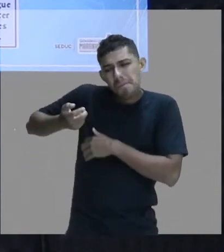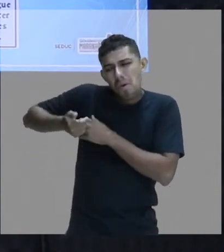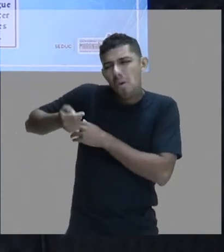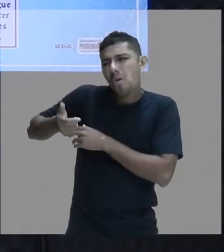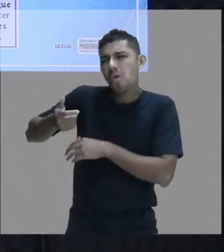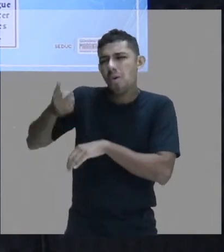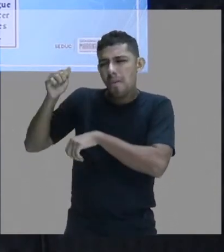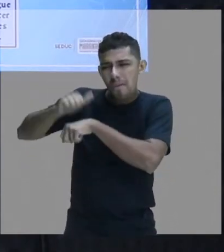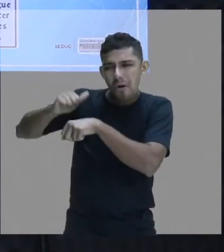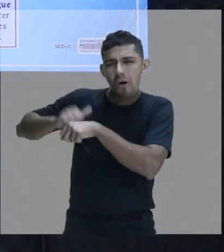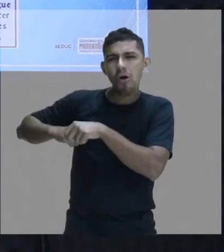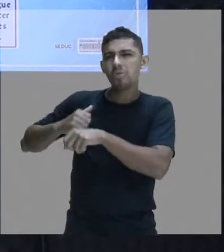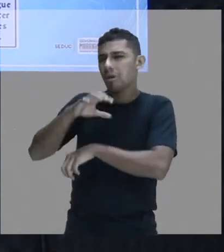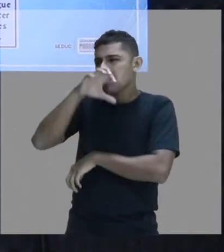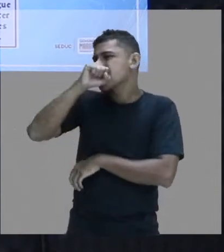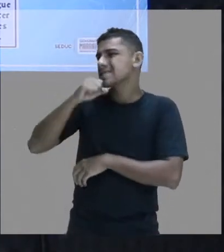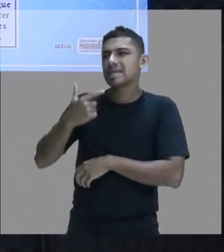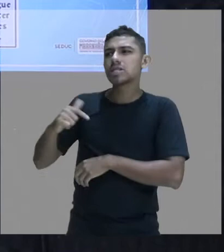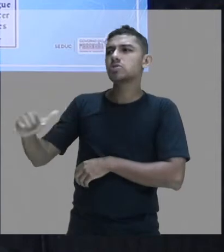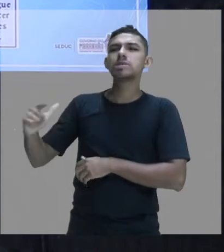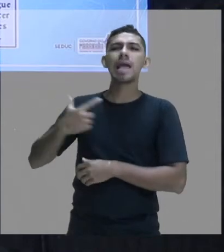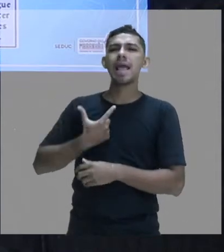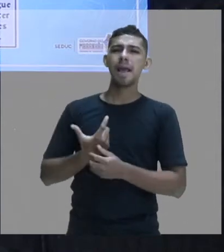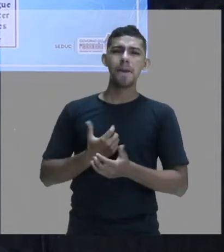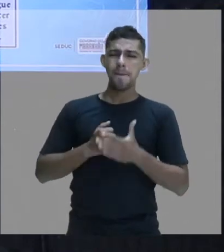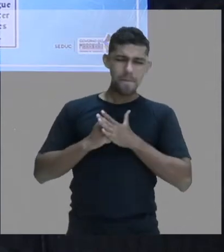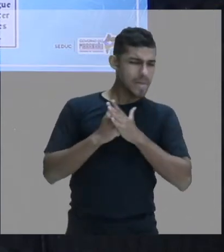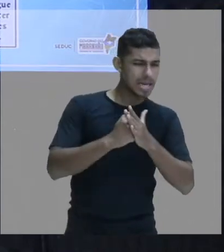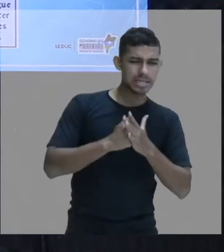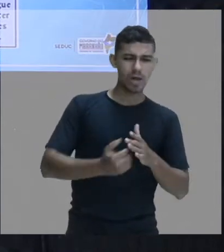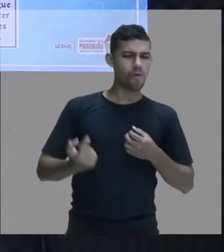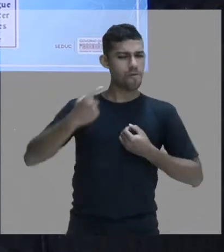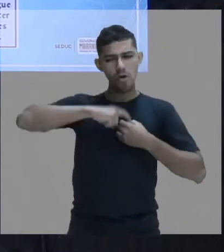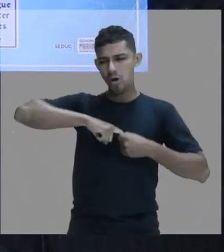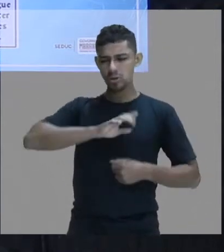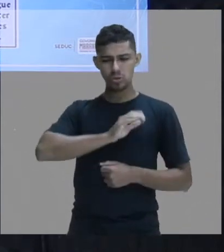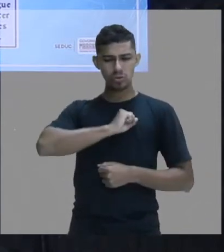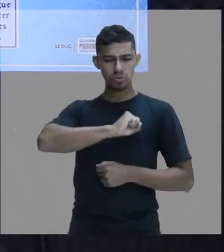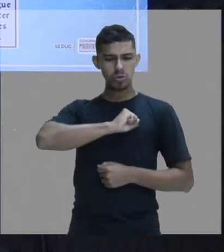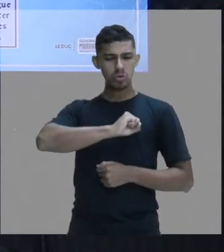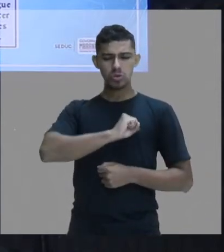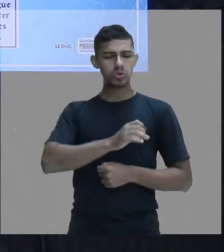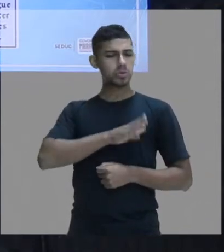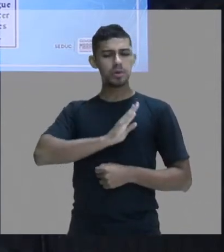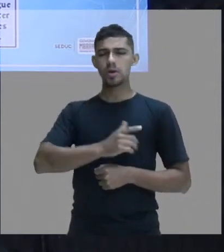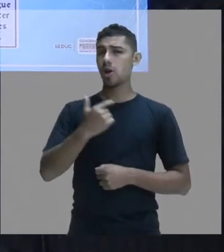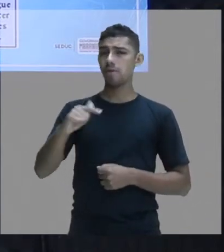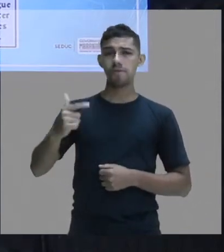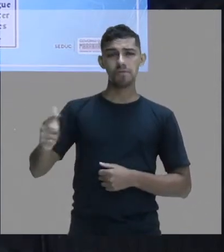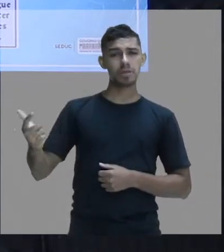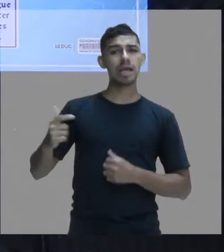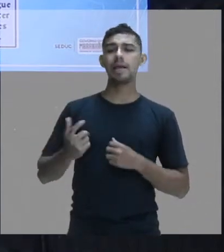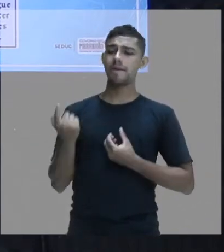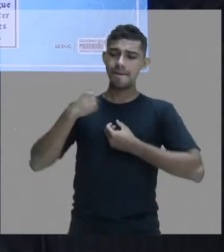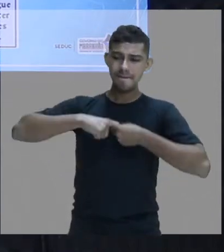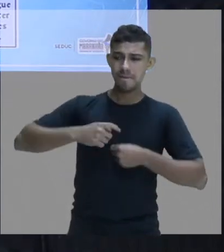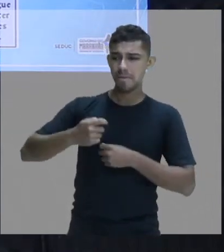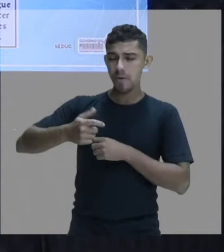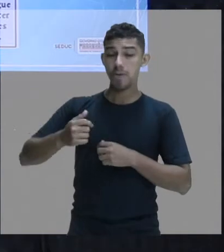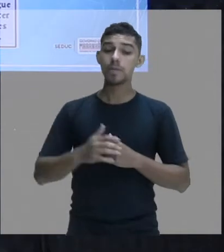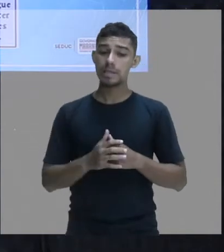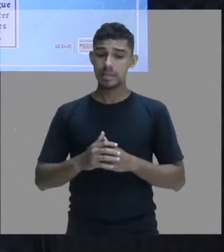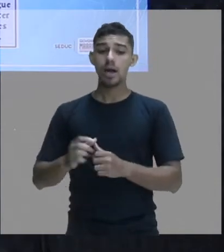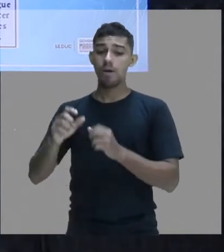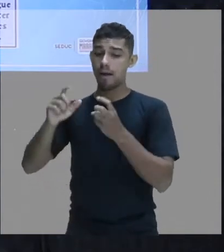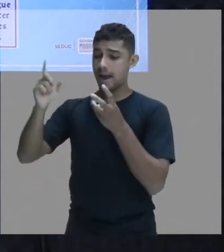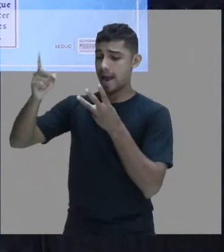está retornando, ele já não retorna com muita pressão ao coração. Então essa é uma característica das artérias, elas são mais